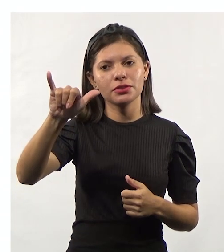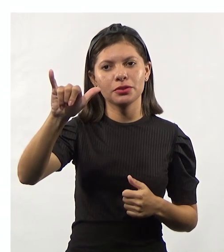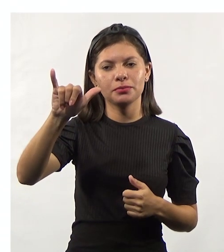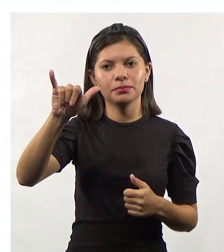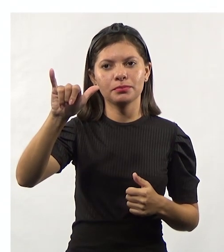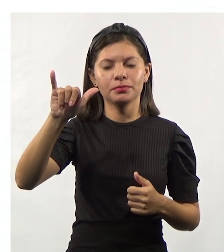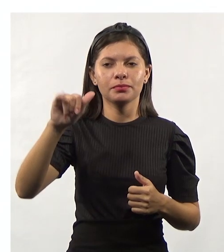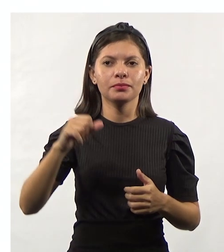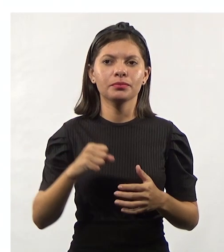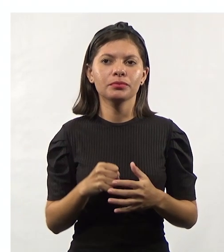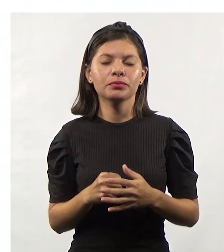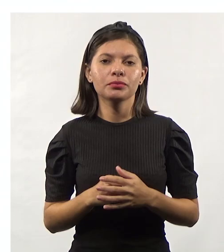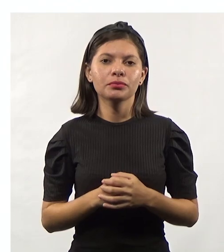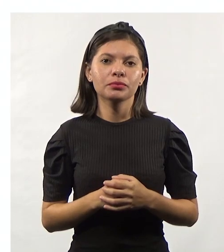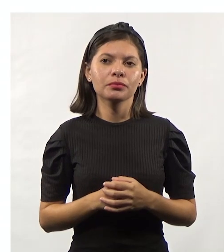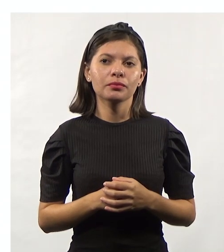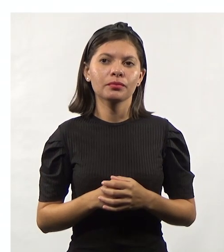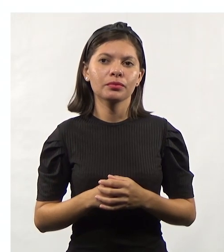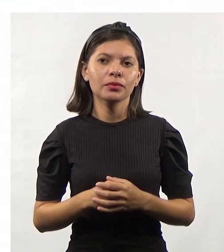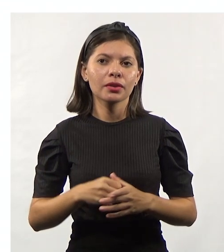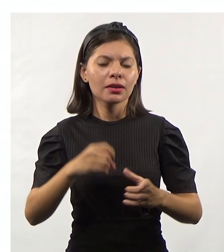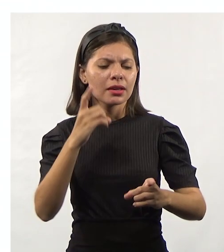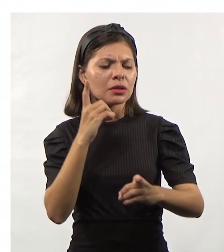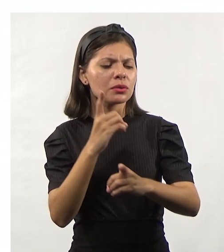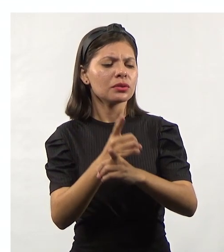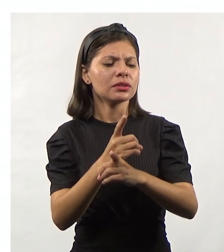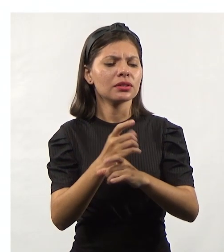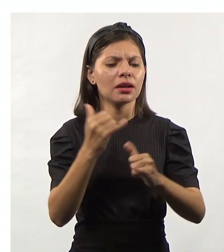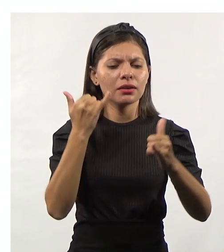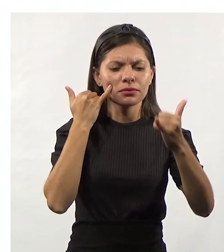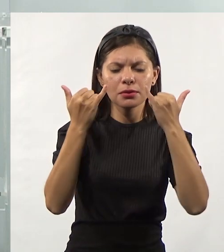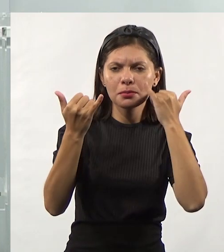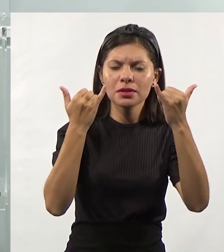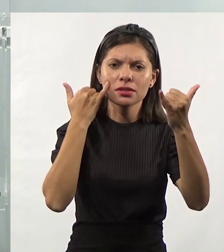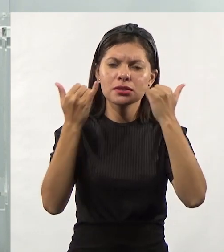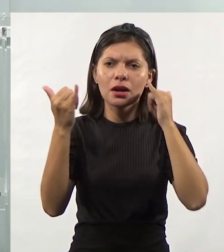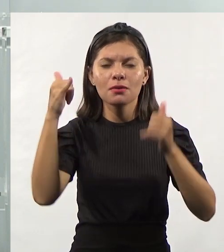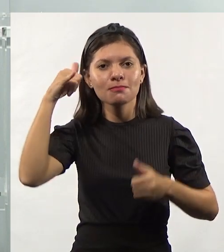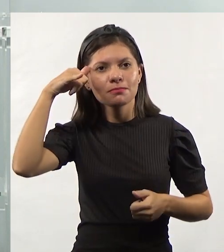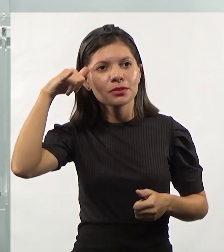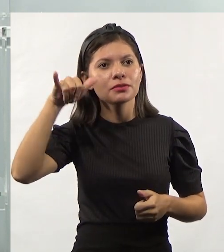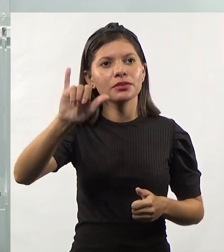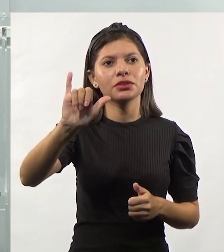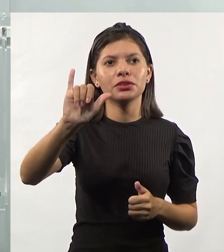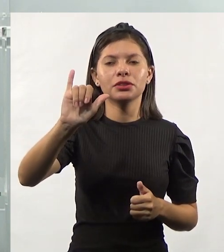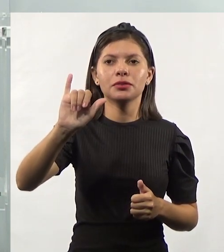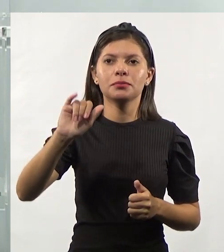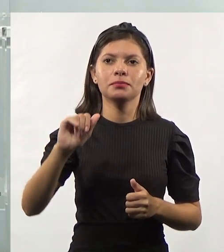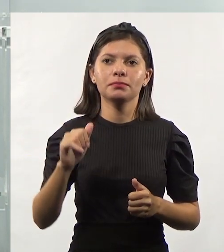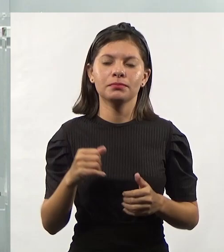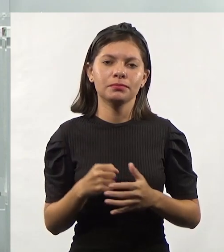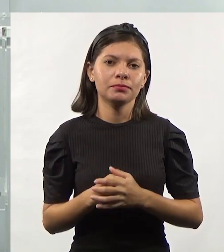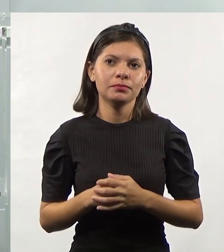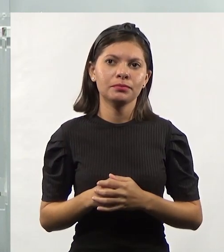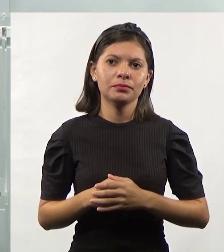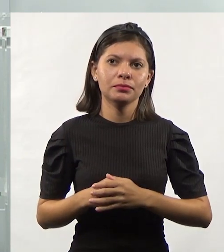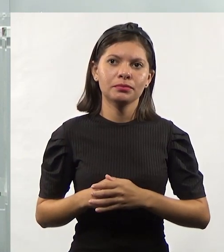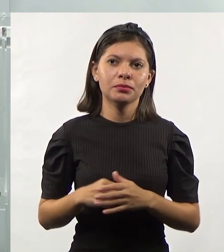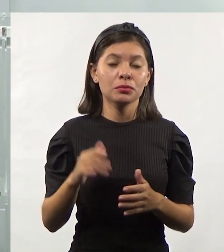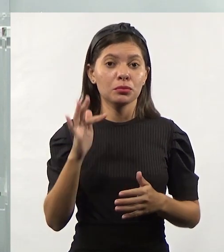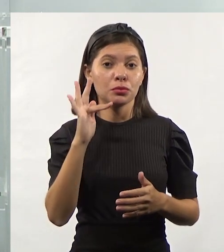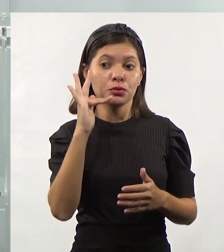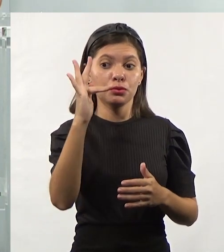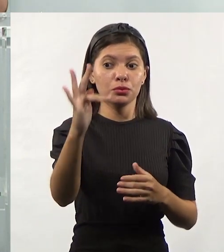informações antecipando essas informações para que ela possa se prevenir, se preparar para o que vem aí na